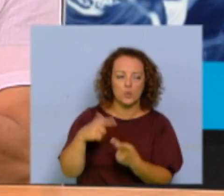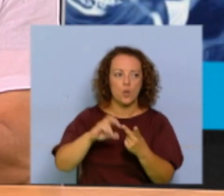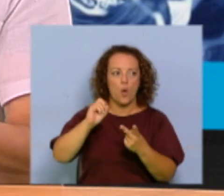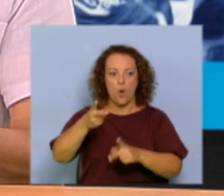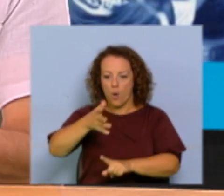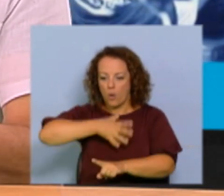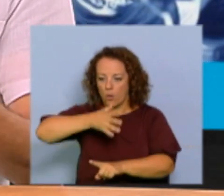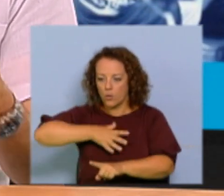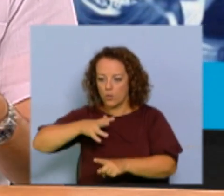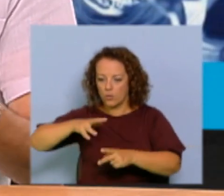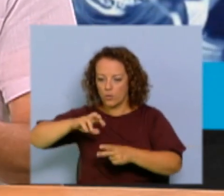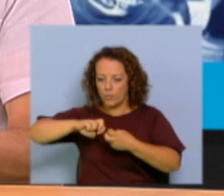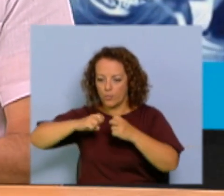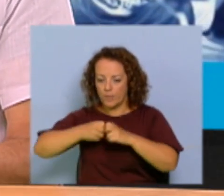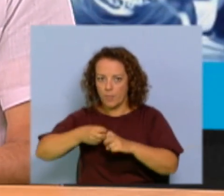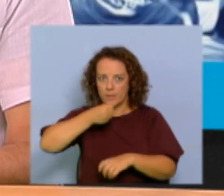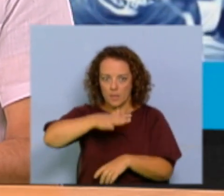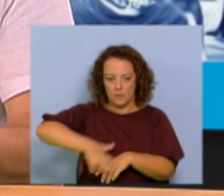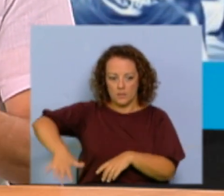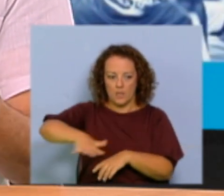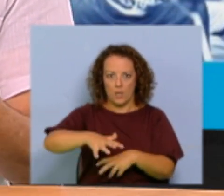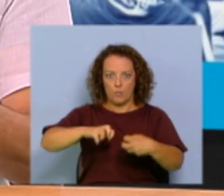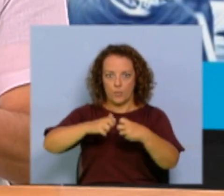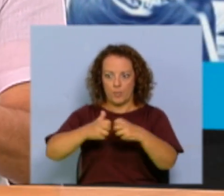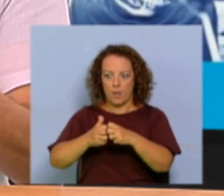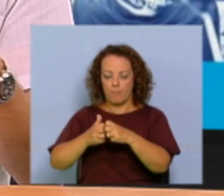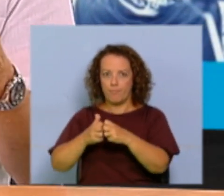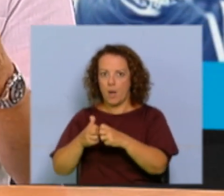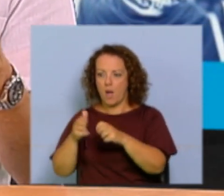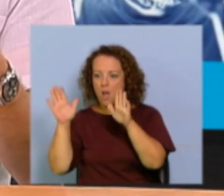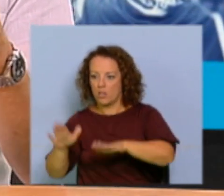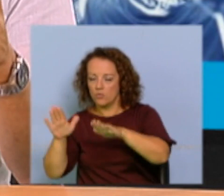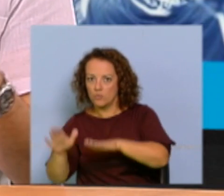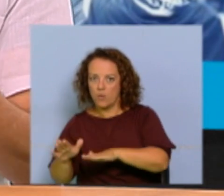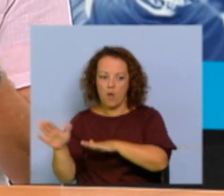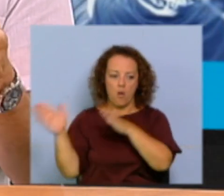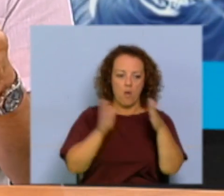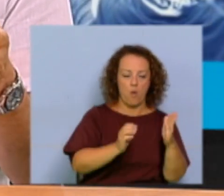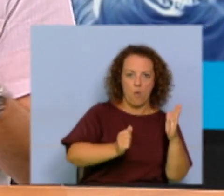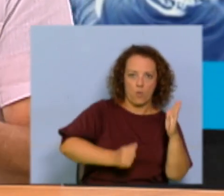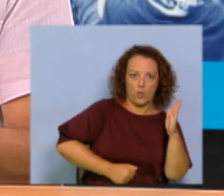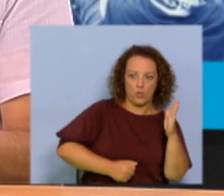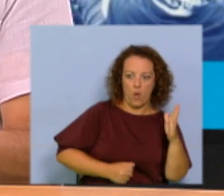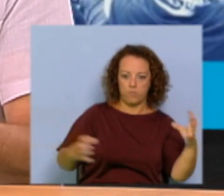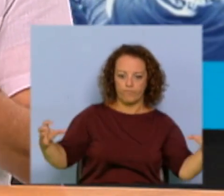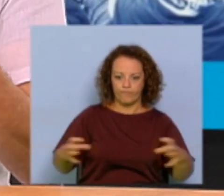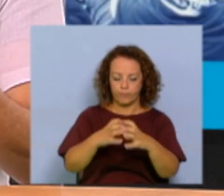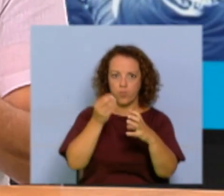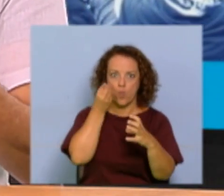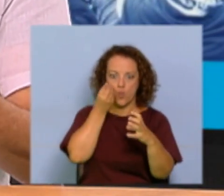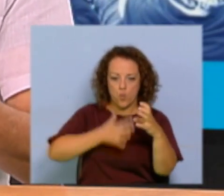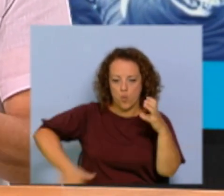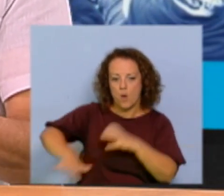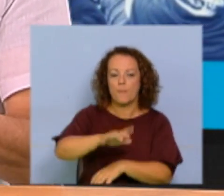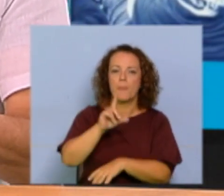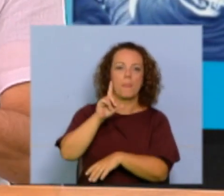entre islâmicos e cristãos num determinado sítio, ou sentir que os formadores dos futuros espiritanos às vezes